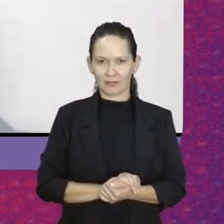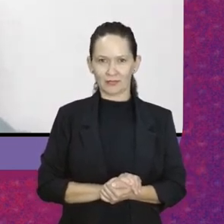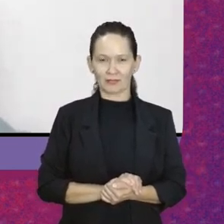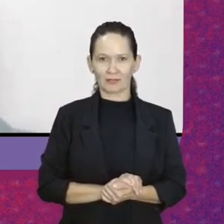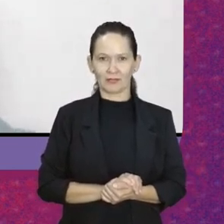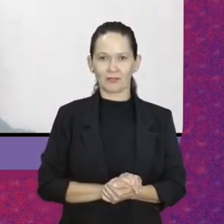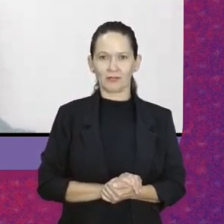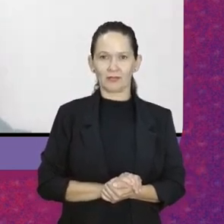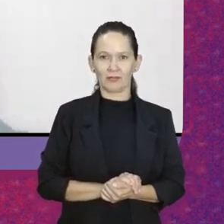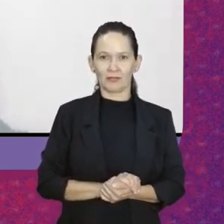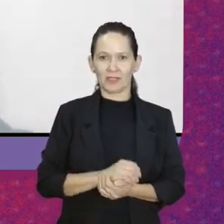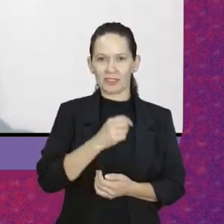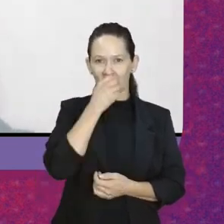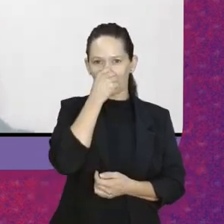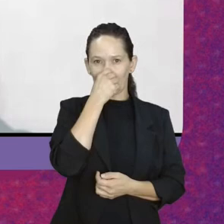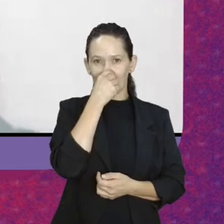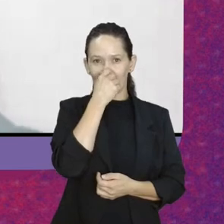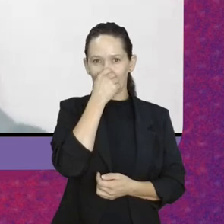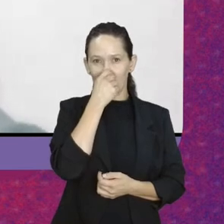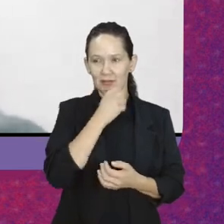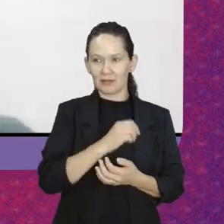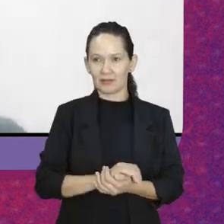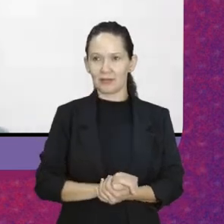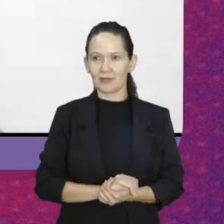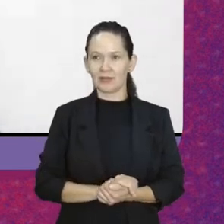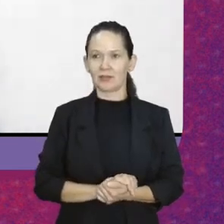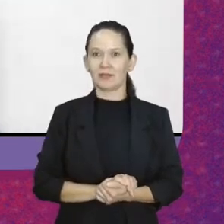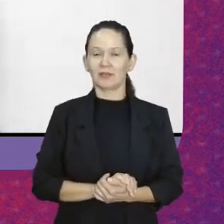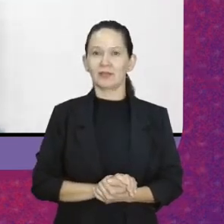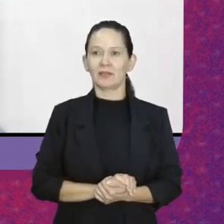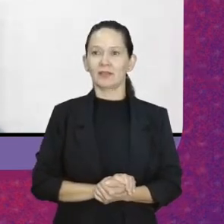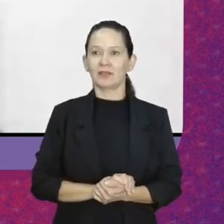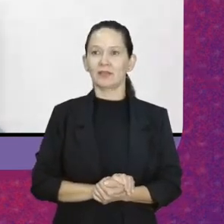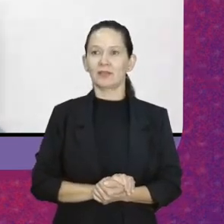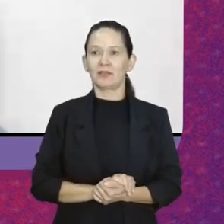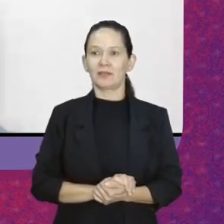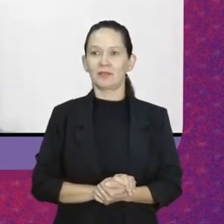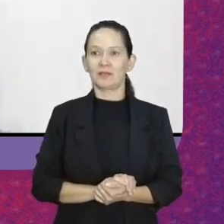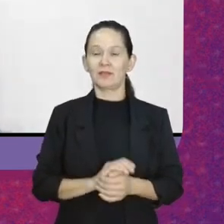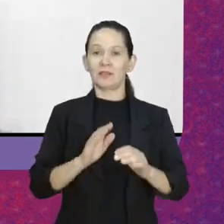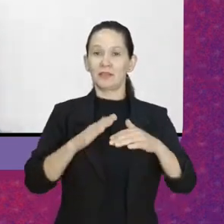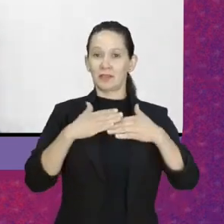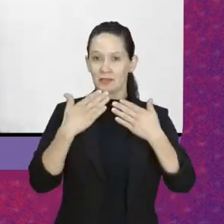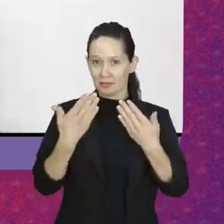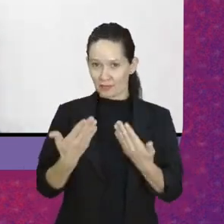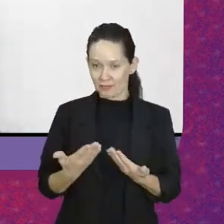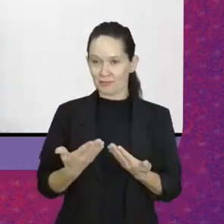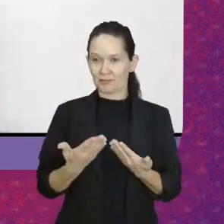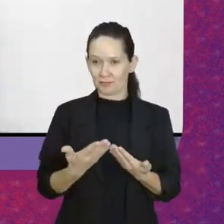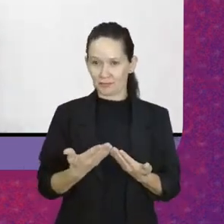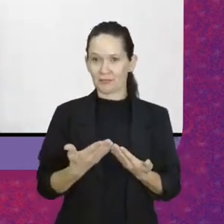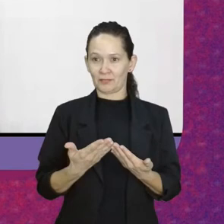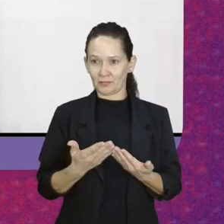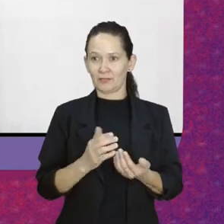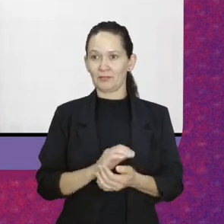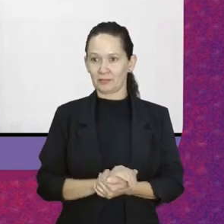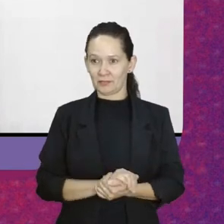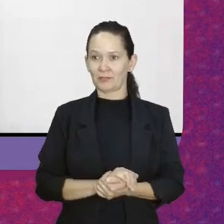relevante que tem feito debate sobre ele ainda, né? Bem,